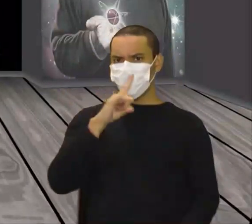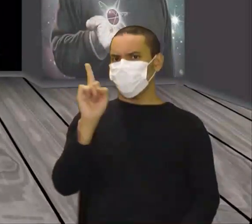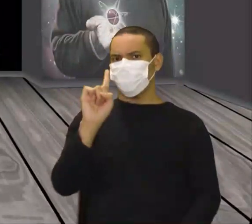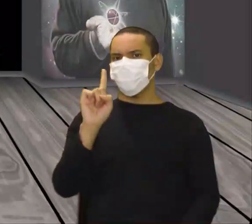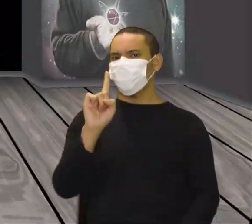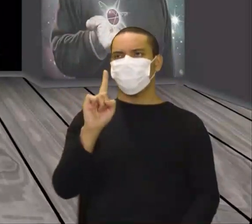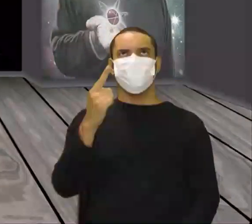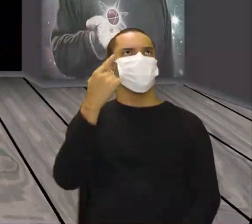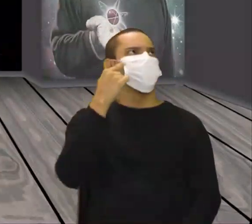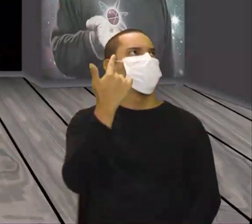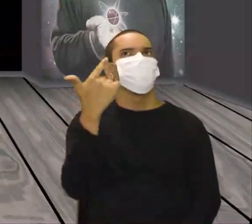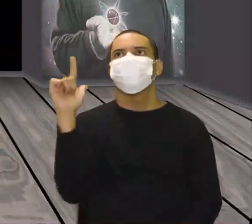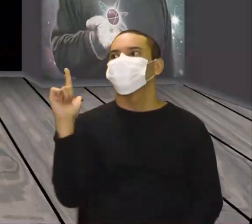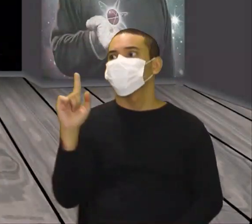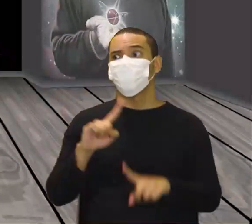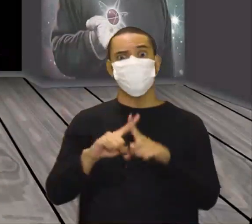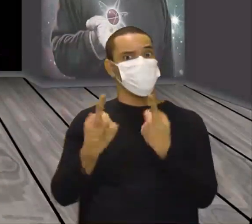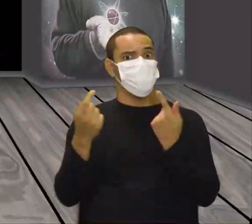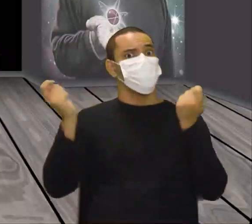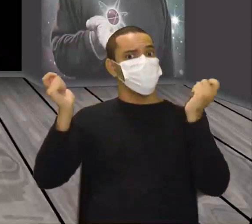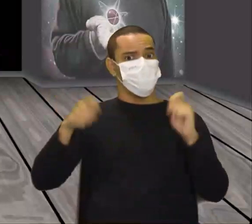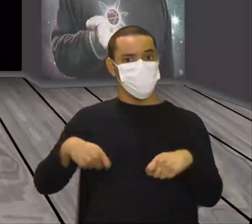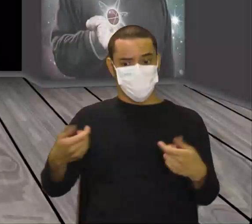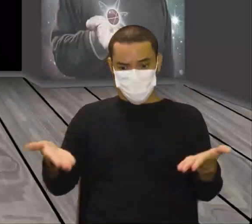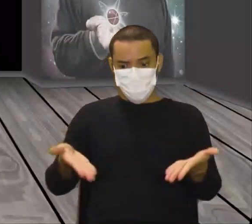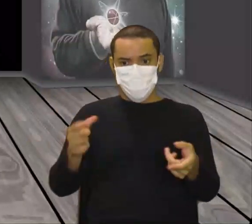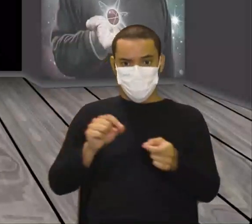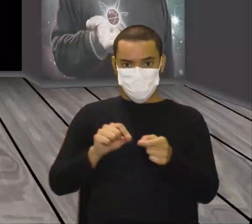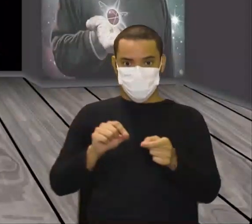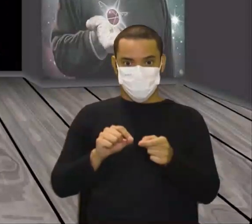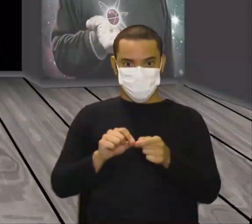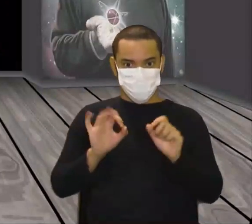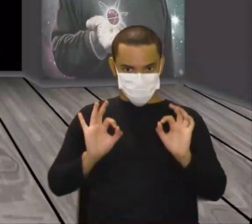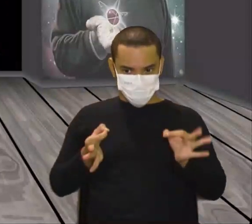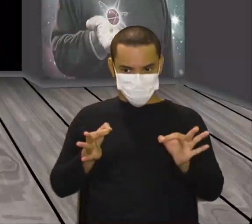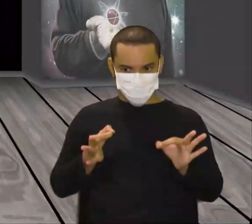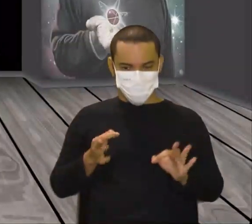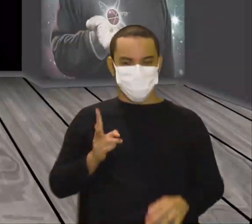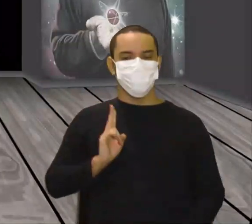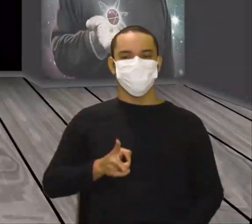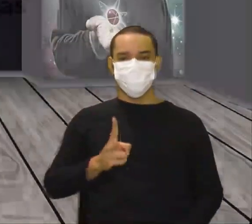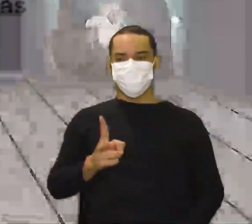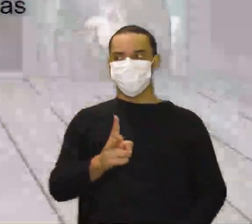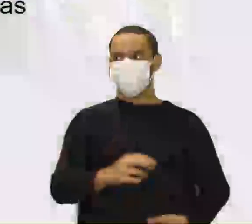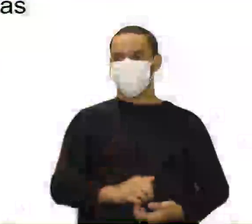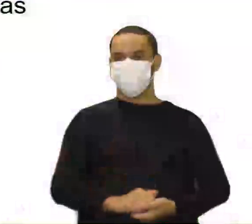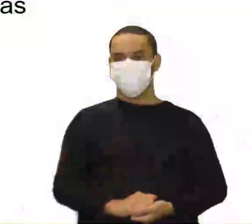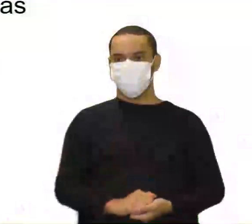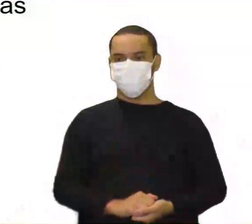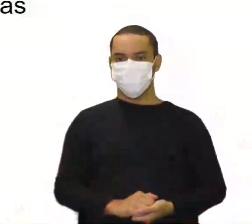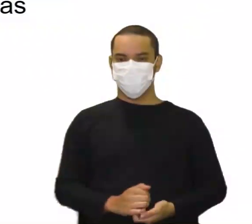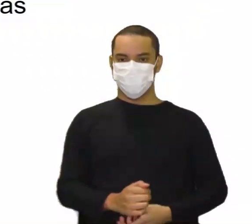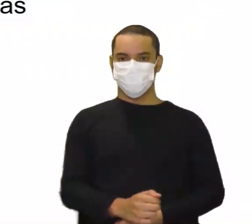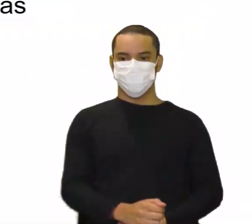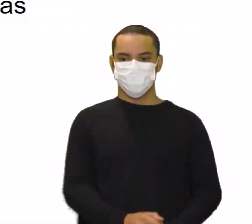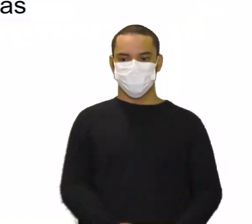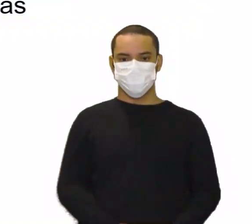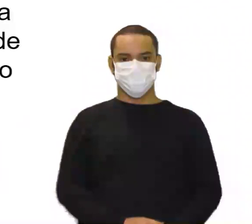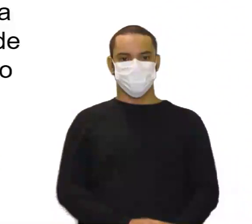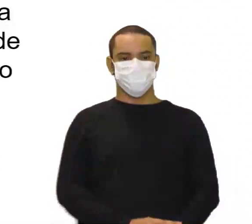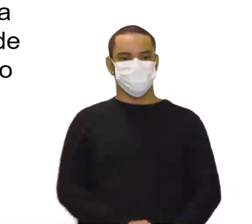não existe. Mas pode ser que consigam agora, né? Estou brincando. Vamos continuar lá? Então, aí, essa figura